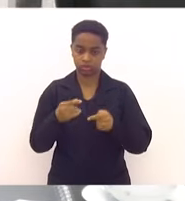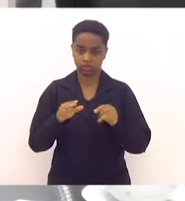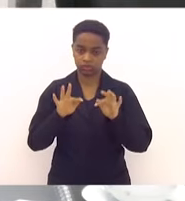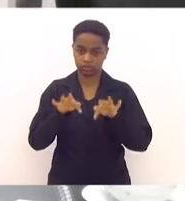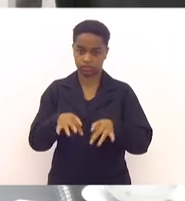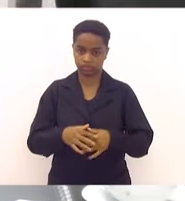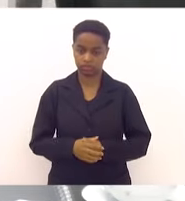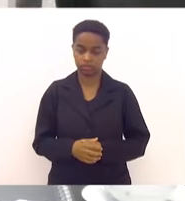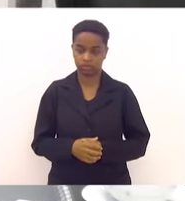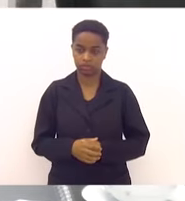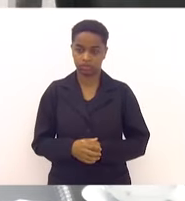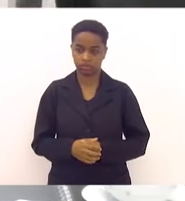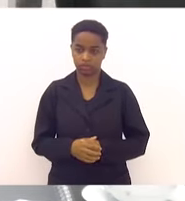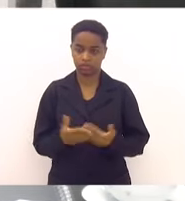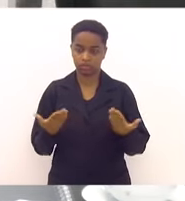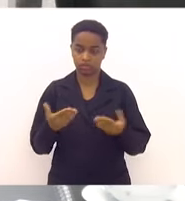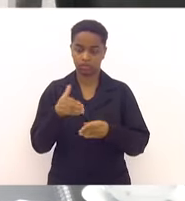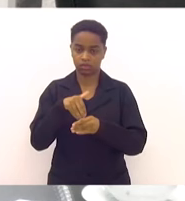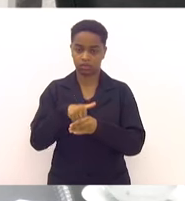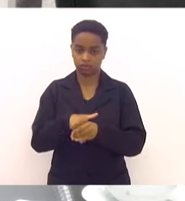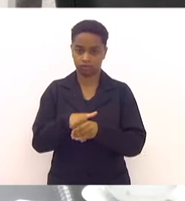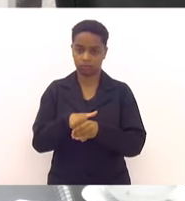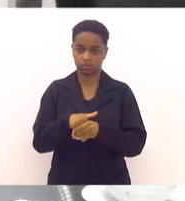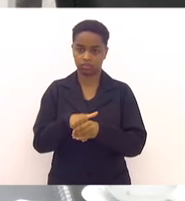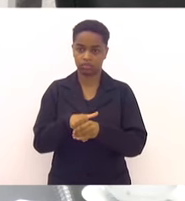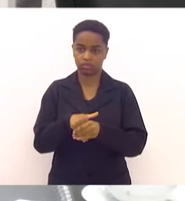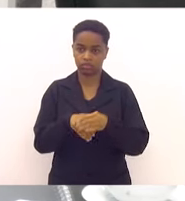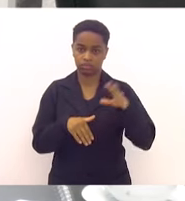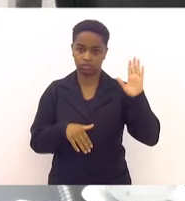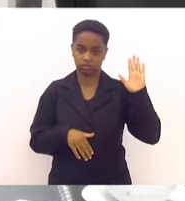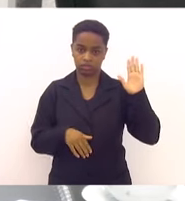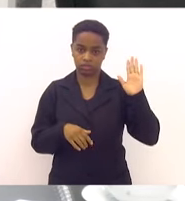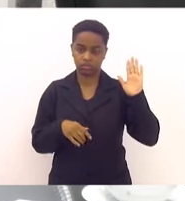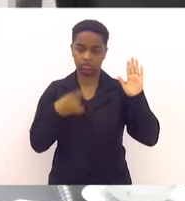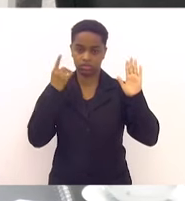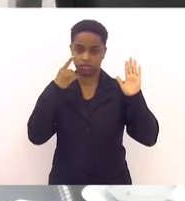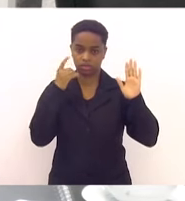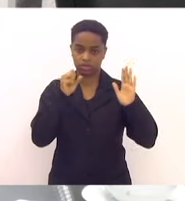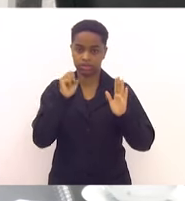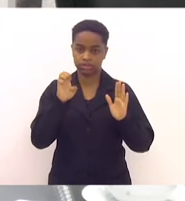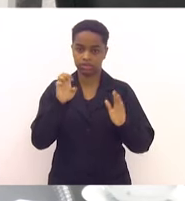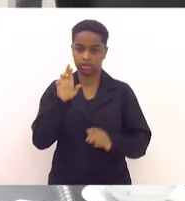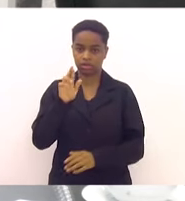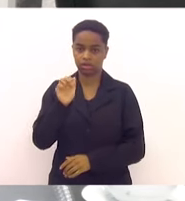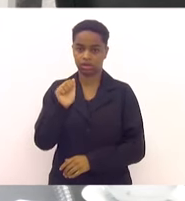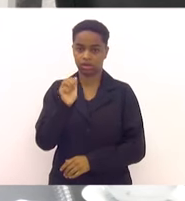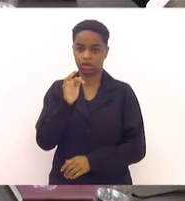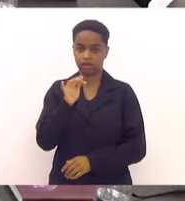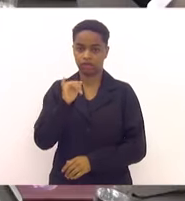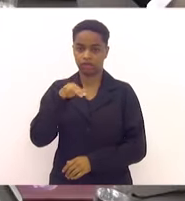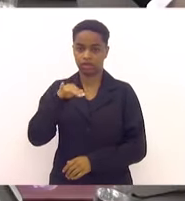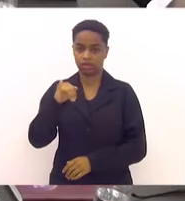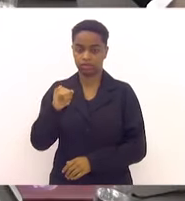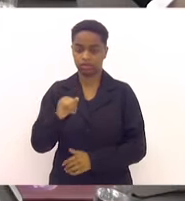discussão. Vamos votar a matéria. Para discutir, presidente. Para discutir, deputado Serafini.